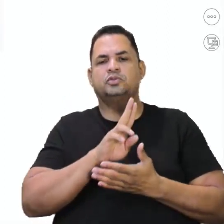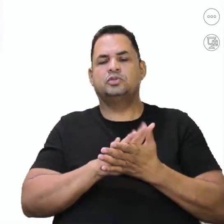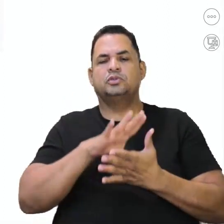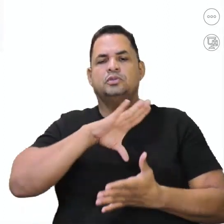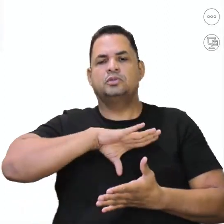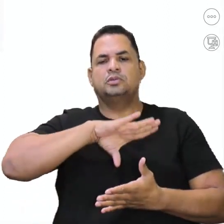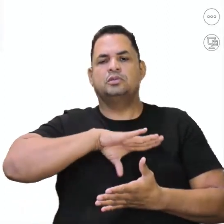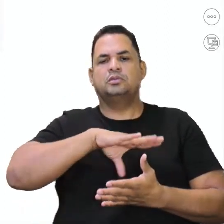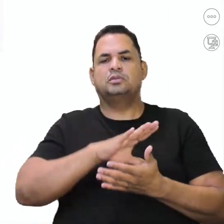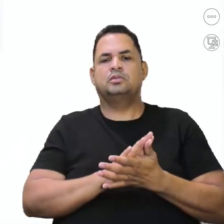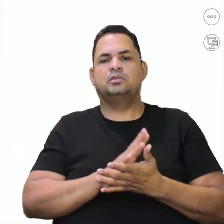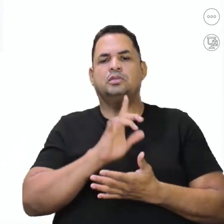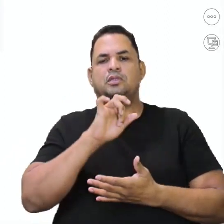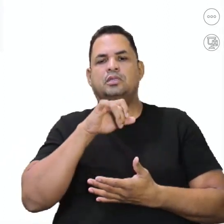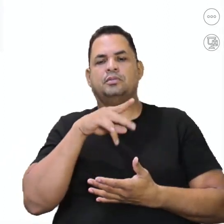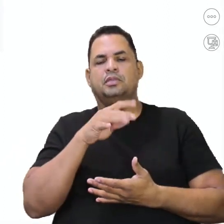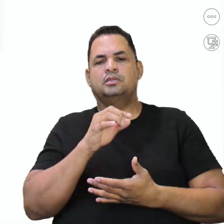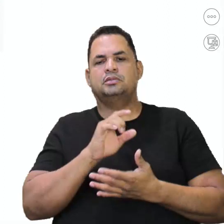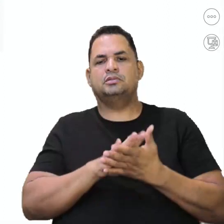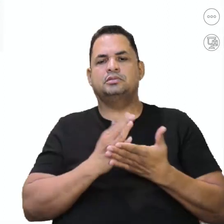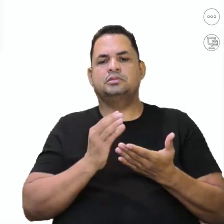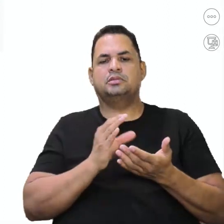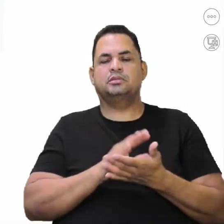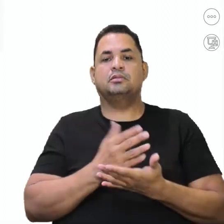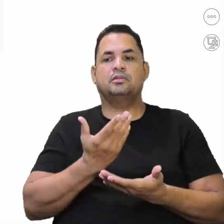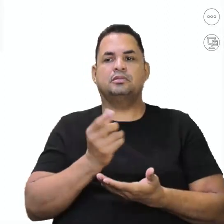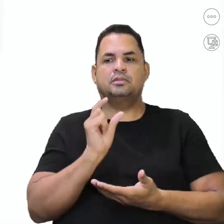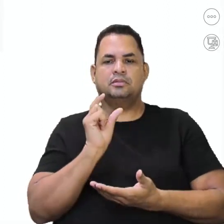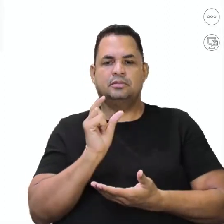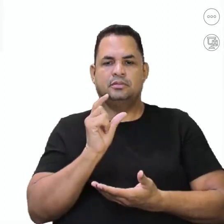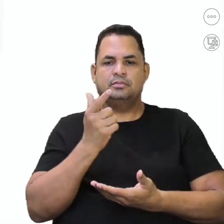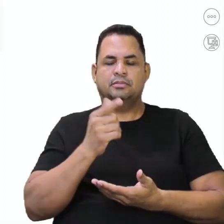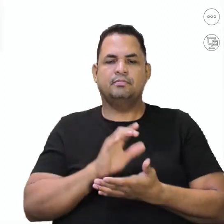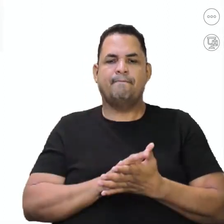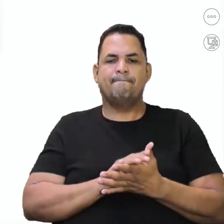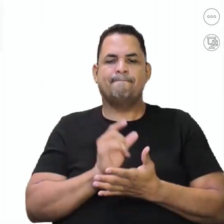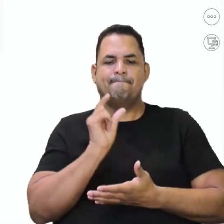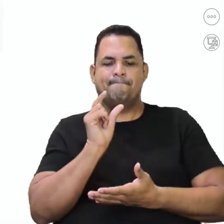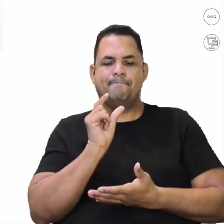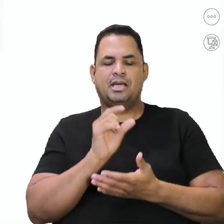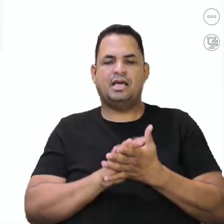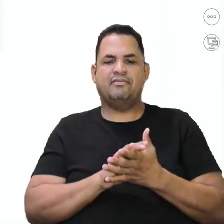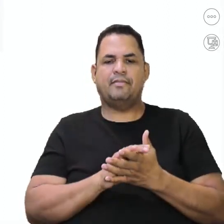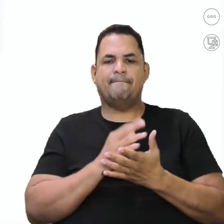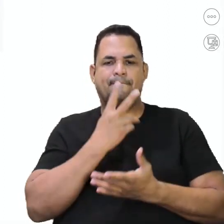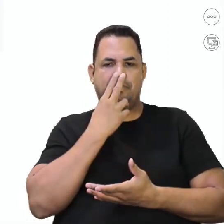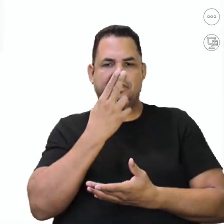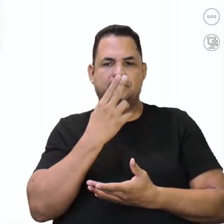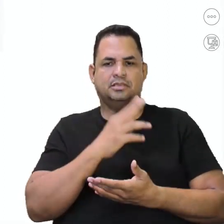português. Elements, também aí um cognato. Olha aí, um cognatíssimo, elementos.